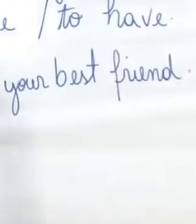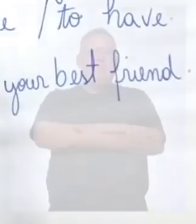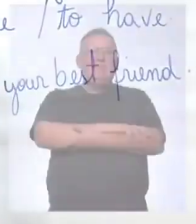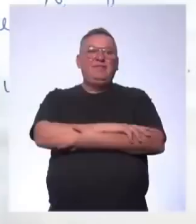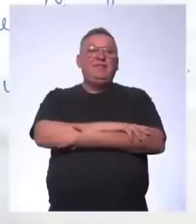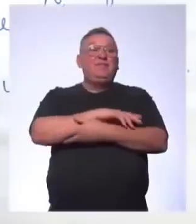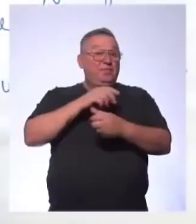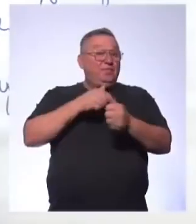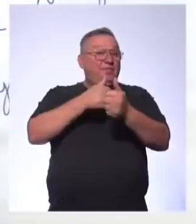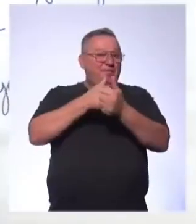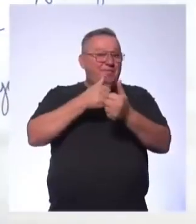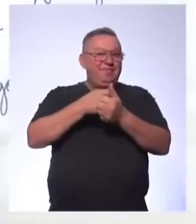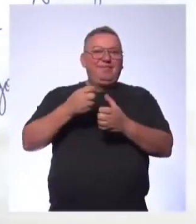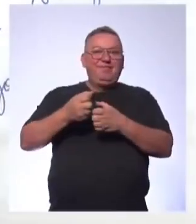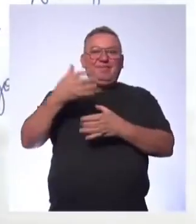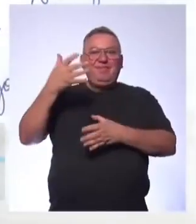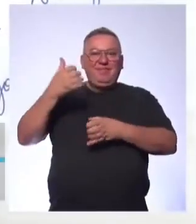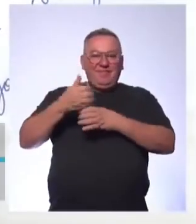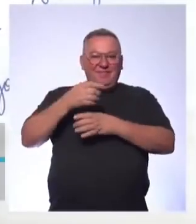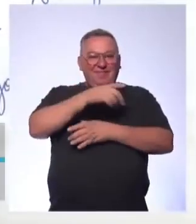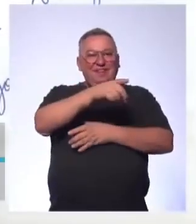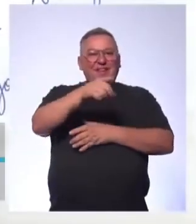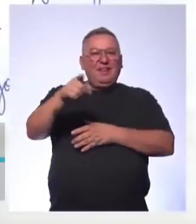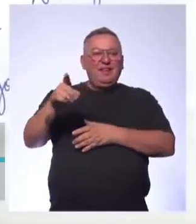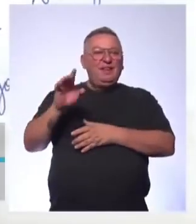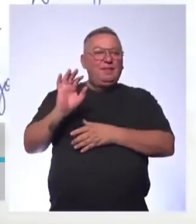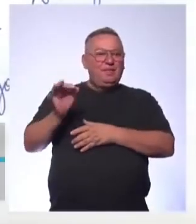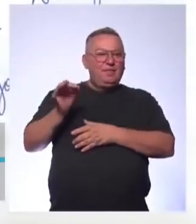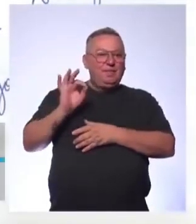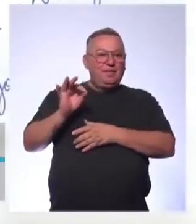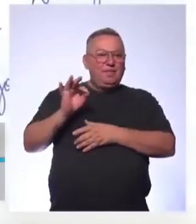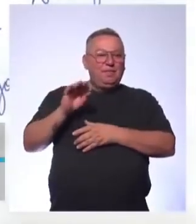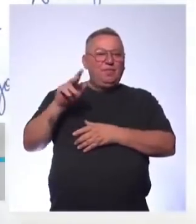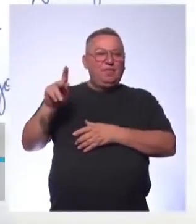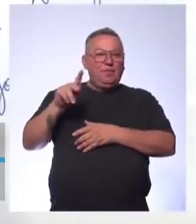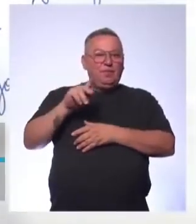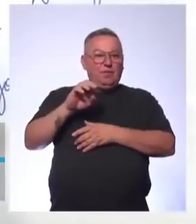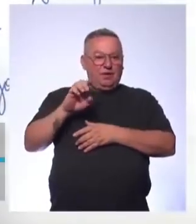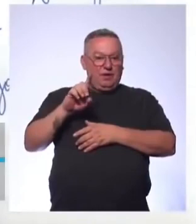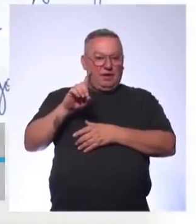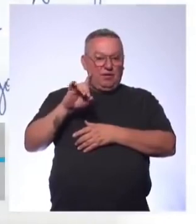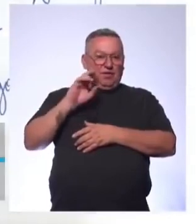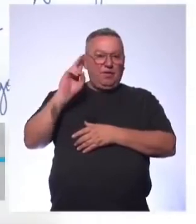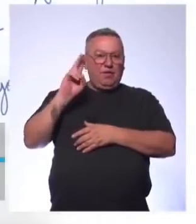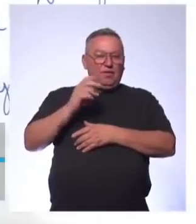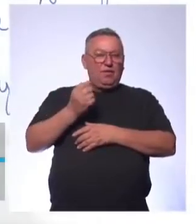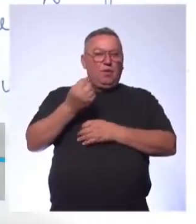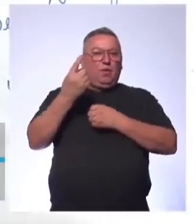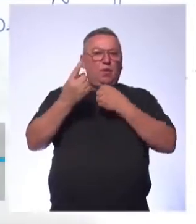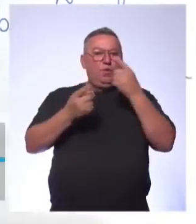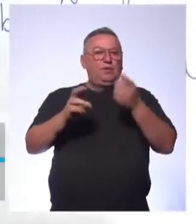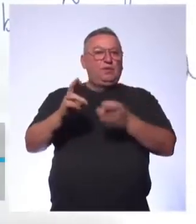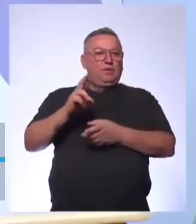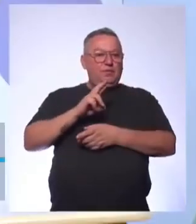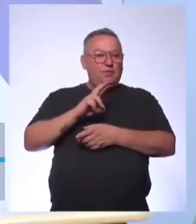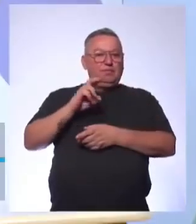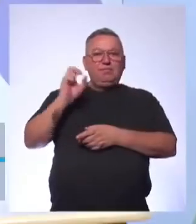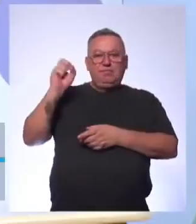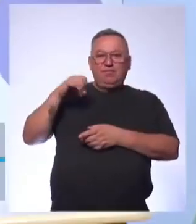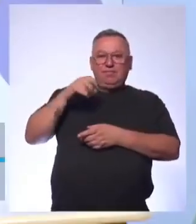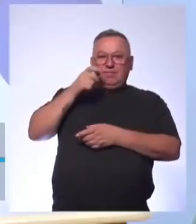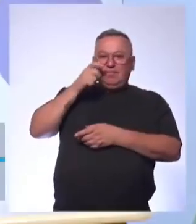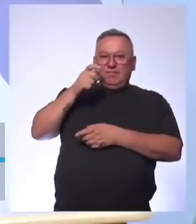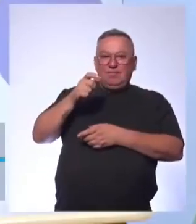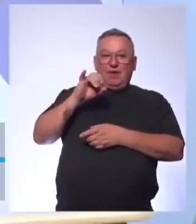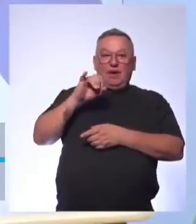Estou acompanhando aqui as respostas de vocês, tá certo? O Teacher Ed já pegou aqui algumas respostinhas. Sim, vamos lá.